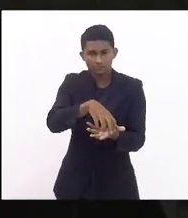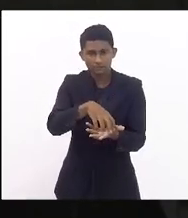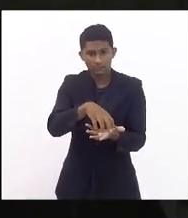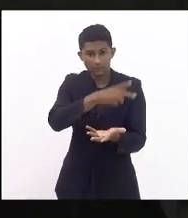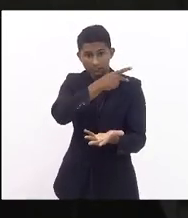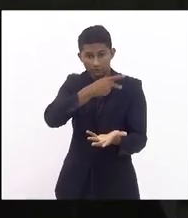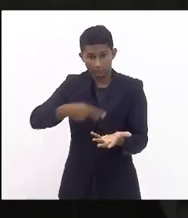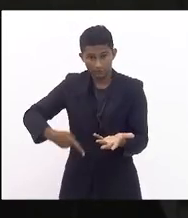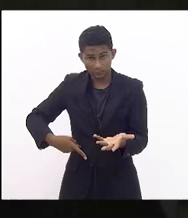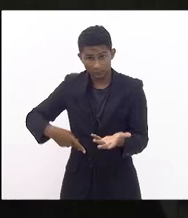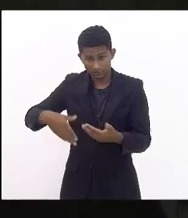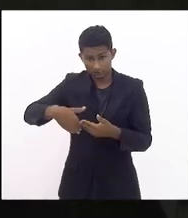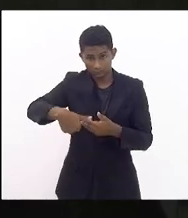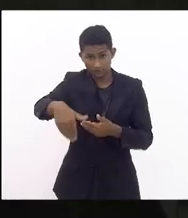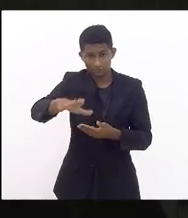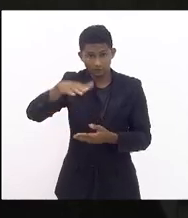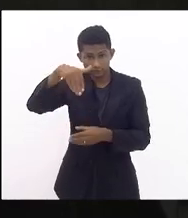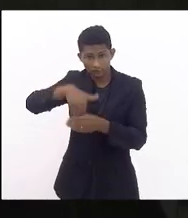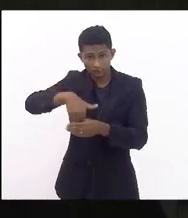presidencial,